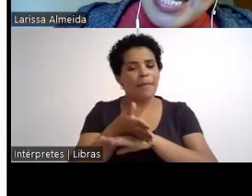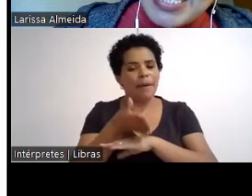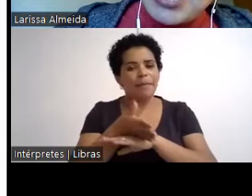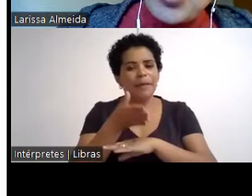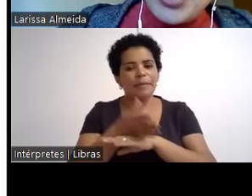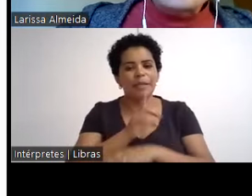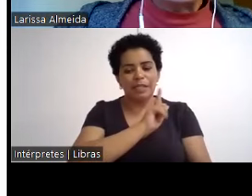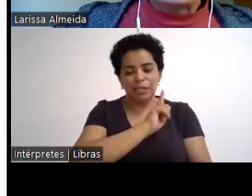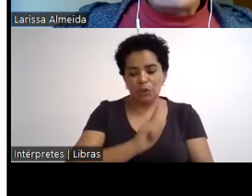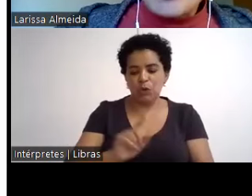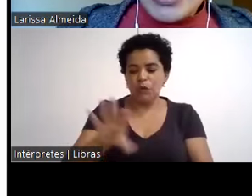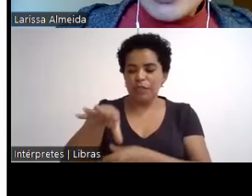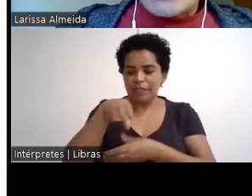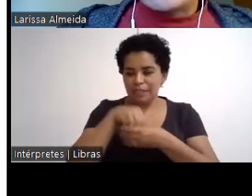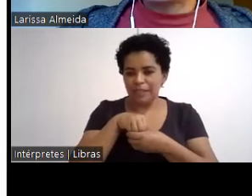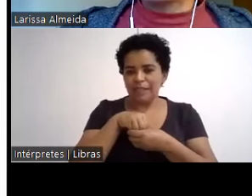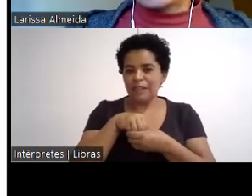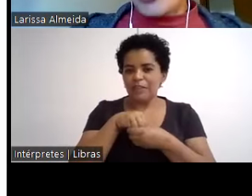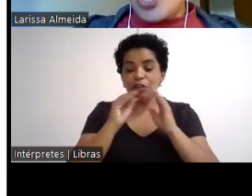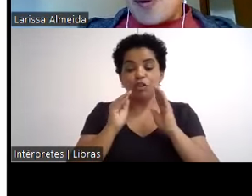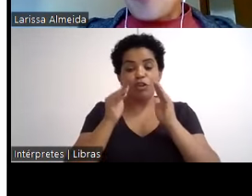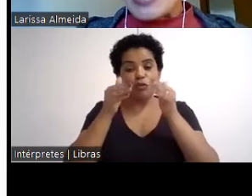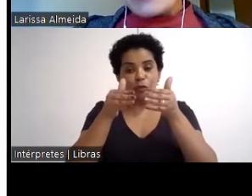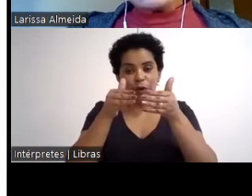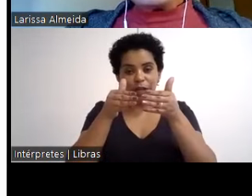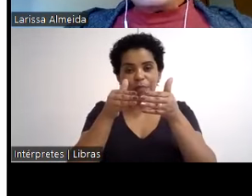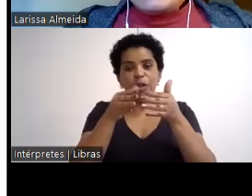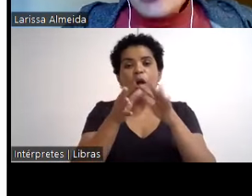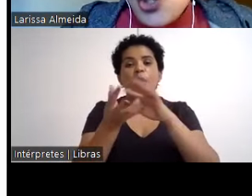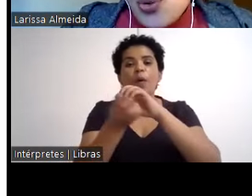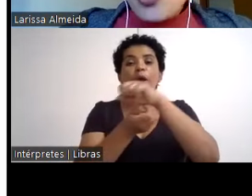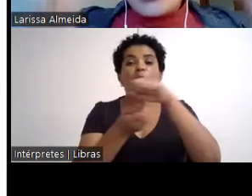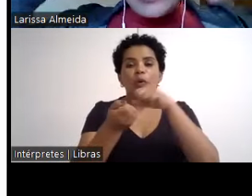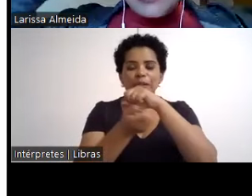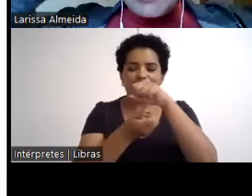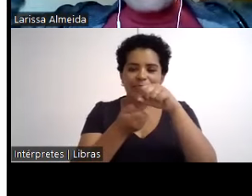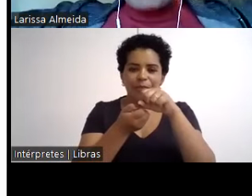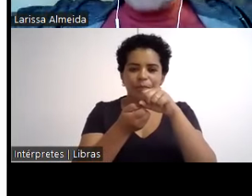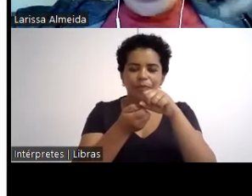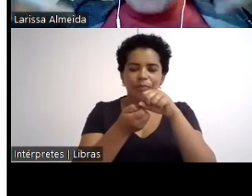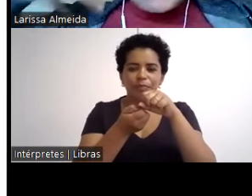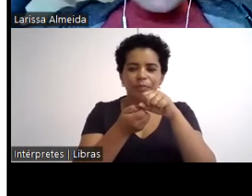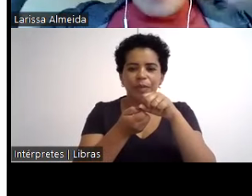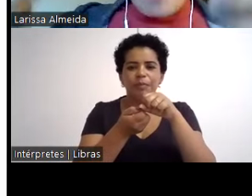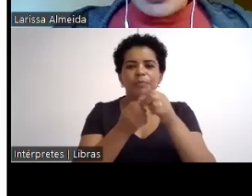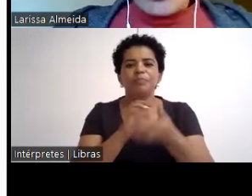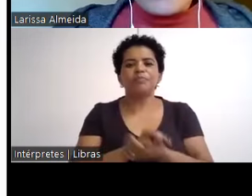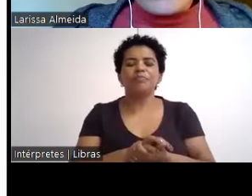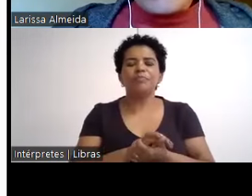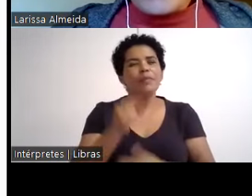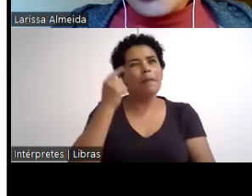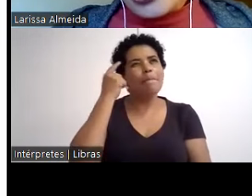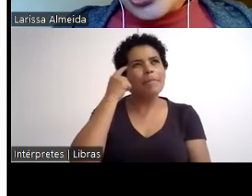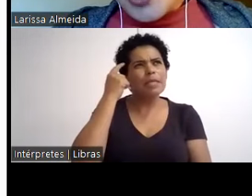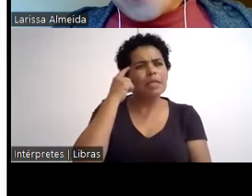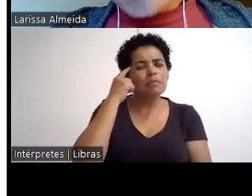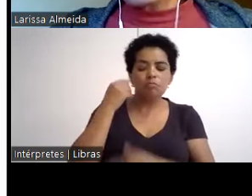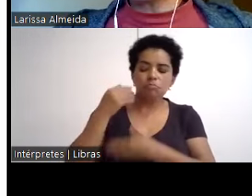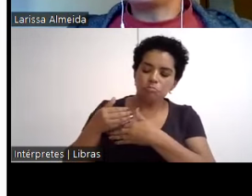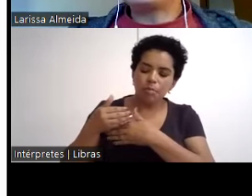governança integradora e fortalecer esse ecossistema. Isso, desse, né, pensamento,